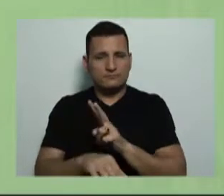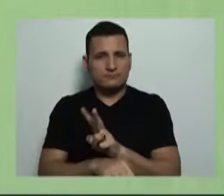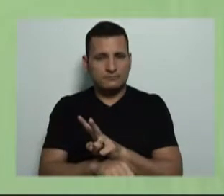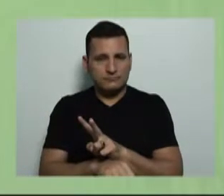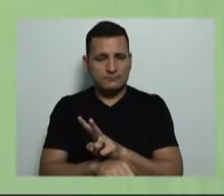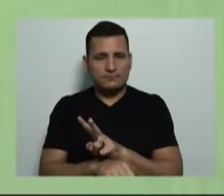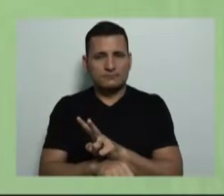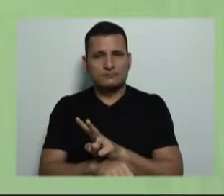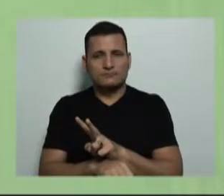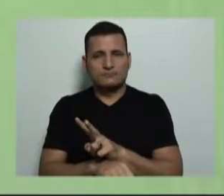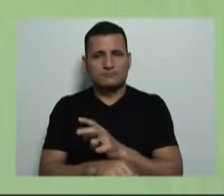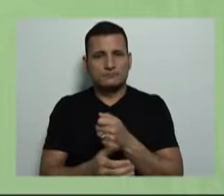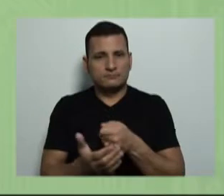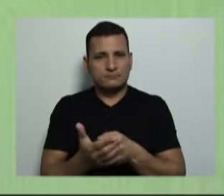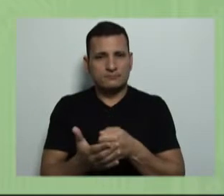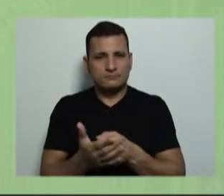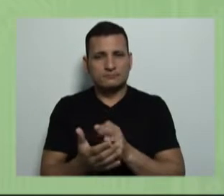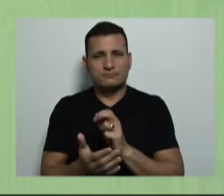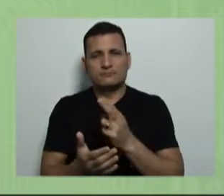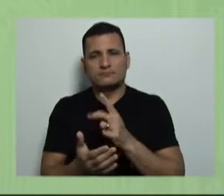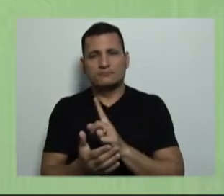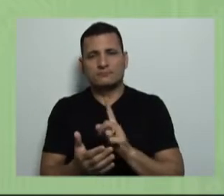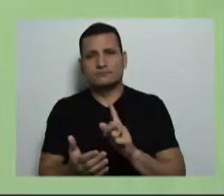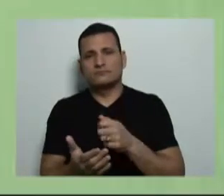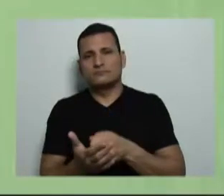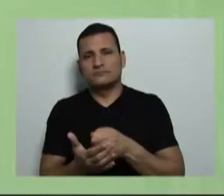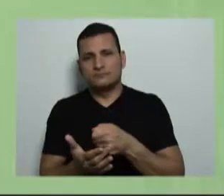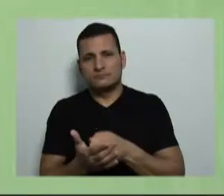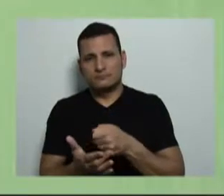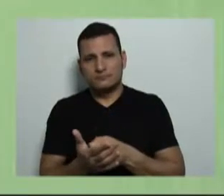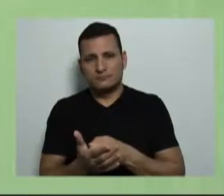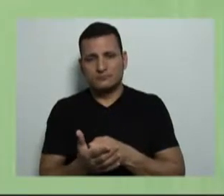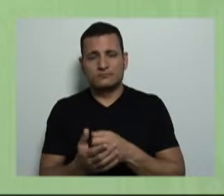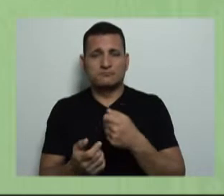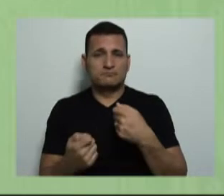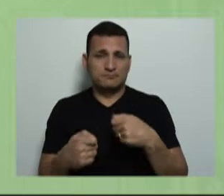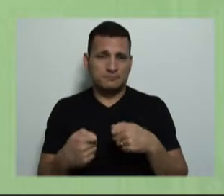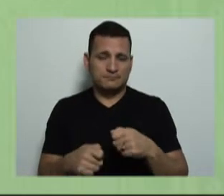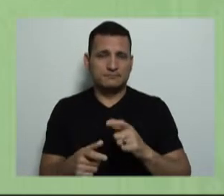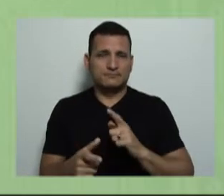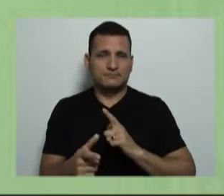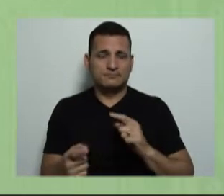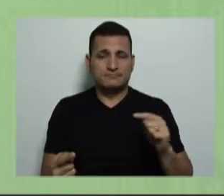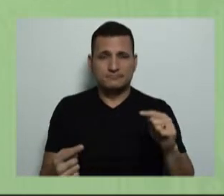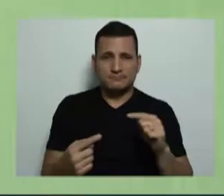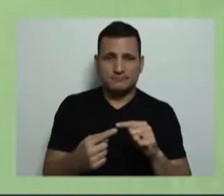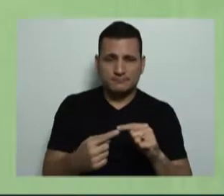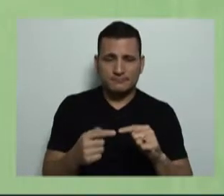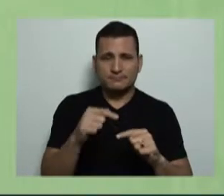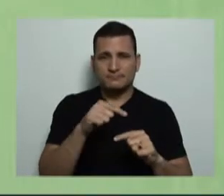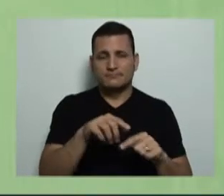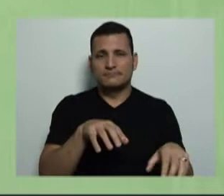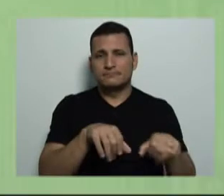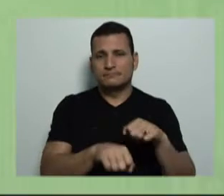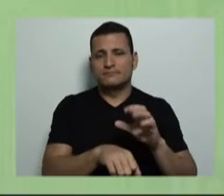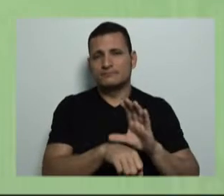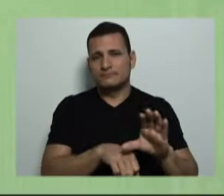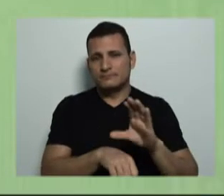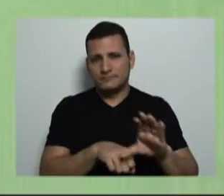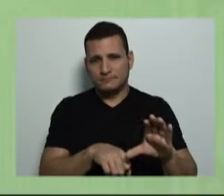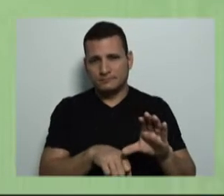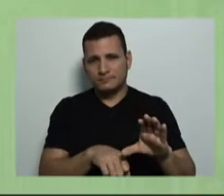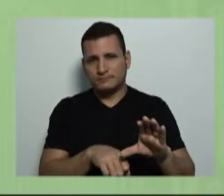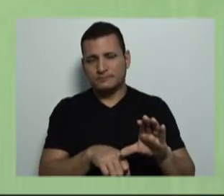obrigatório ou não obrigatório, deverá ter relação com o eixo formativo do curso ao